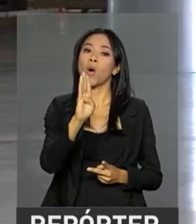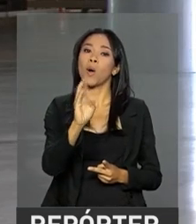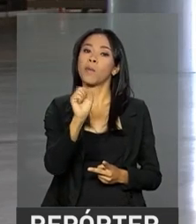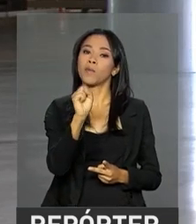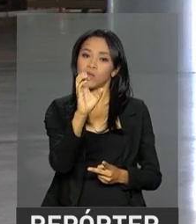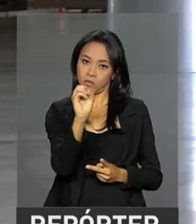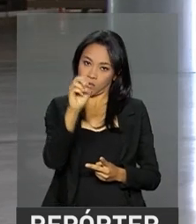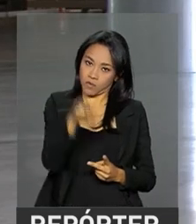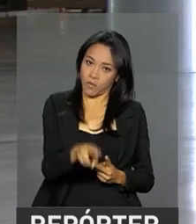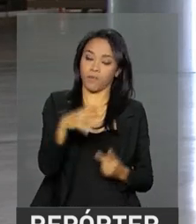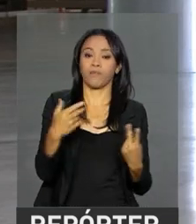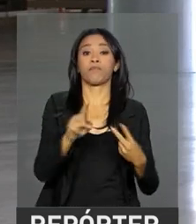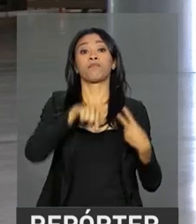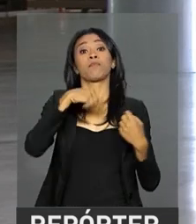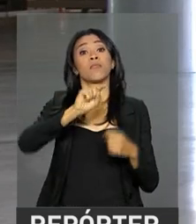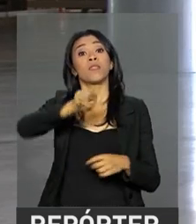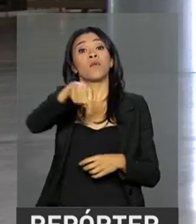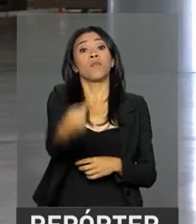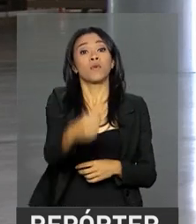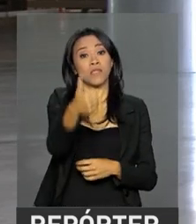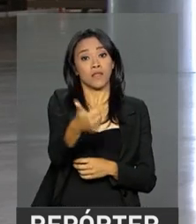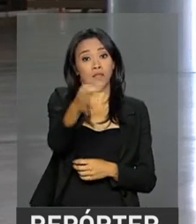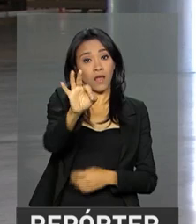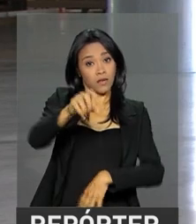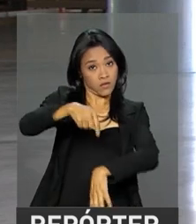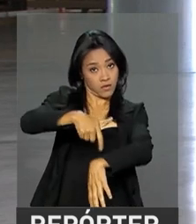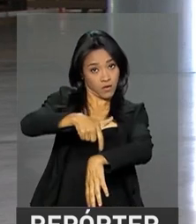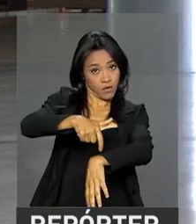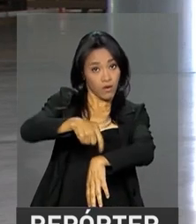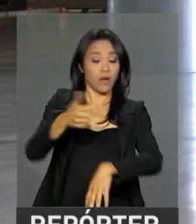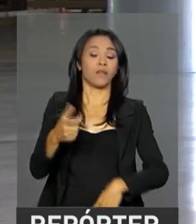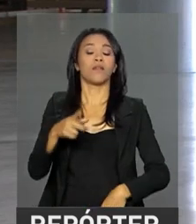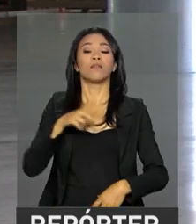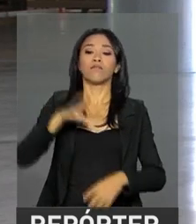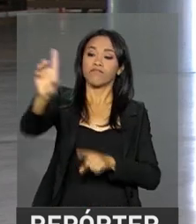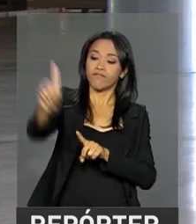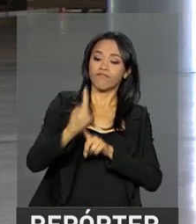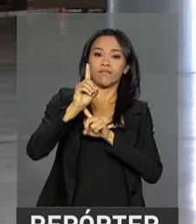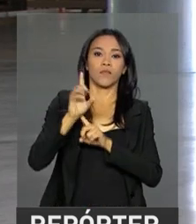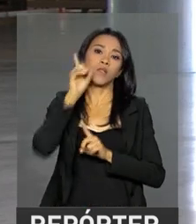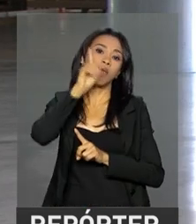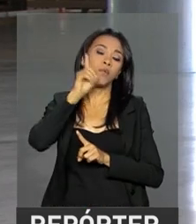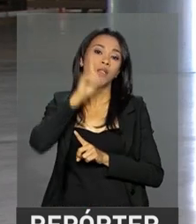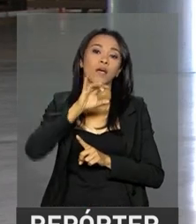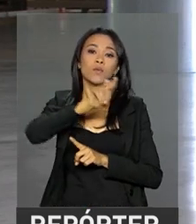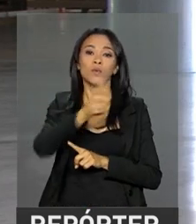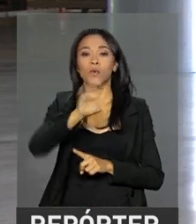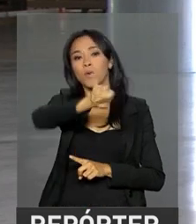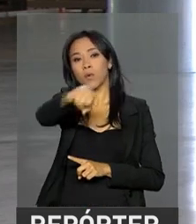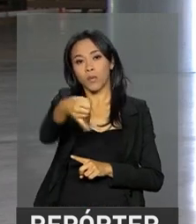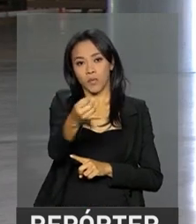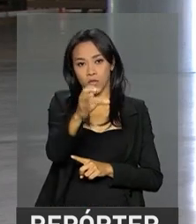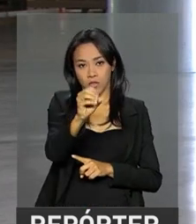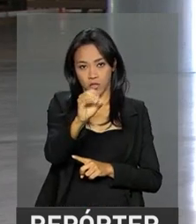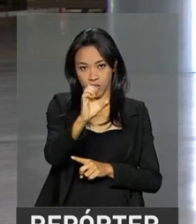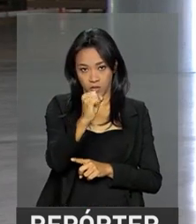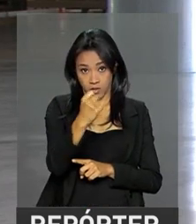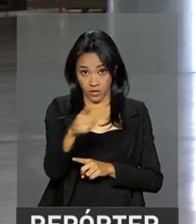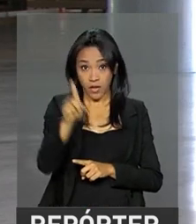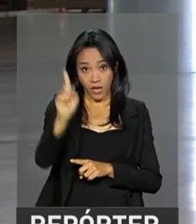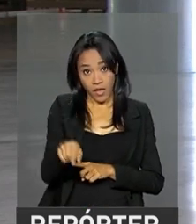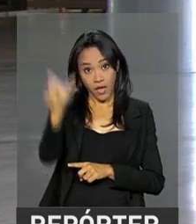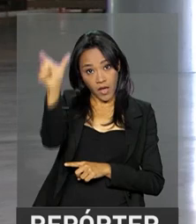Faria às 10 horas o presidente recebe Deputado Zezé Silva que é presidente da frente parlamentar de